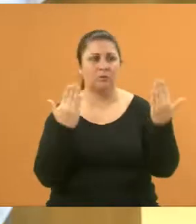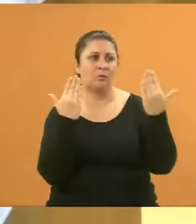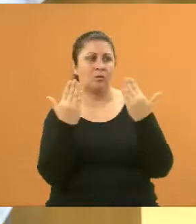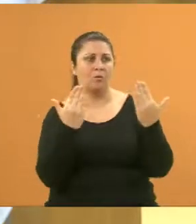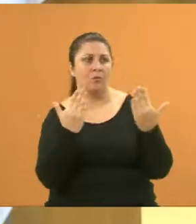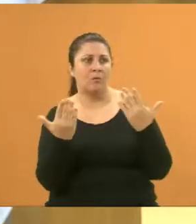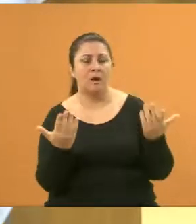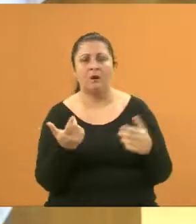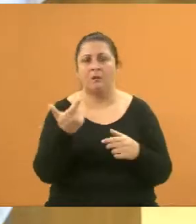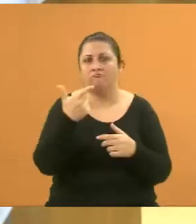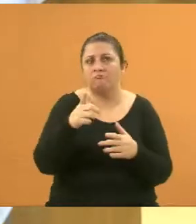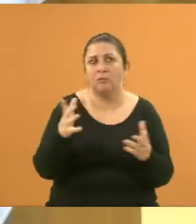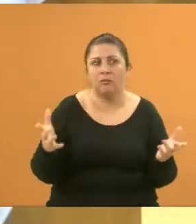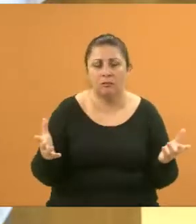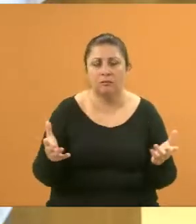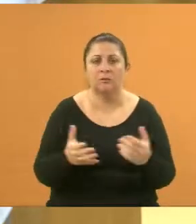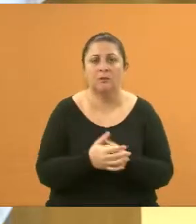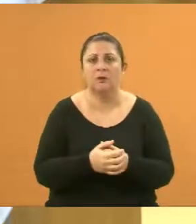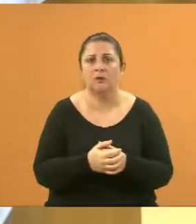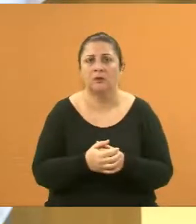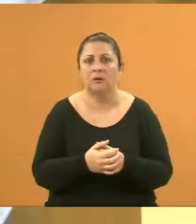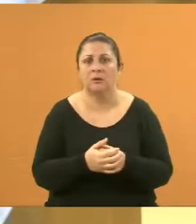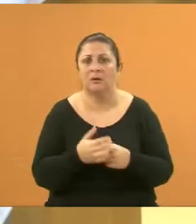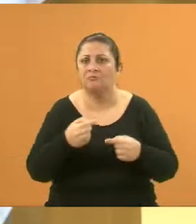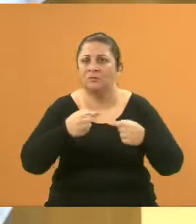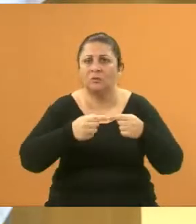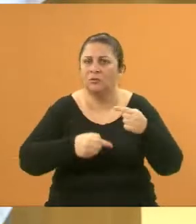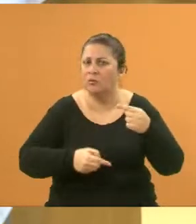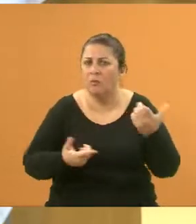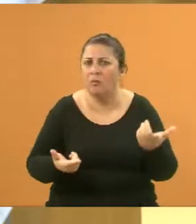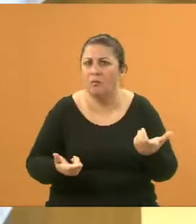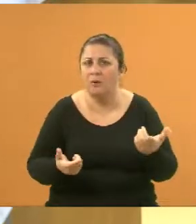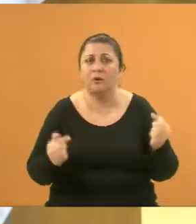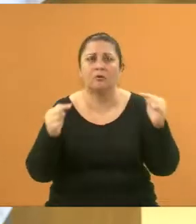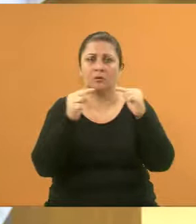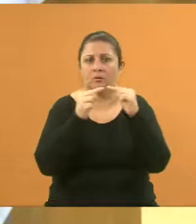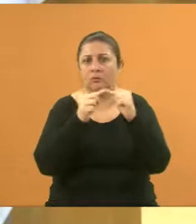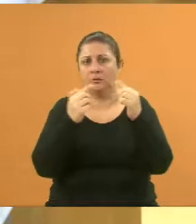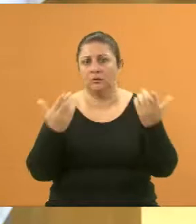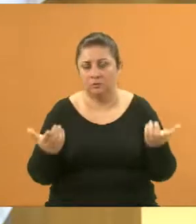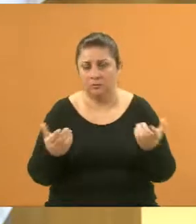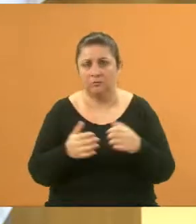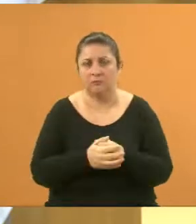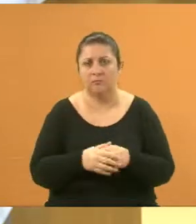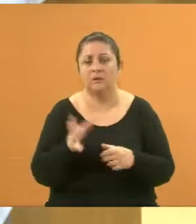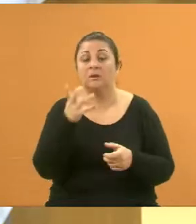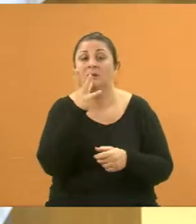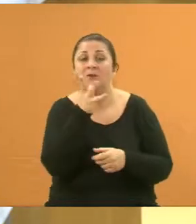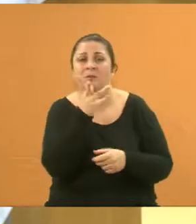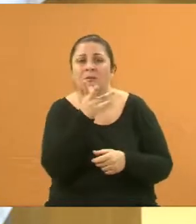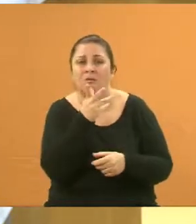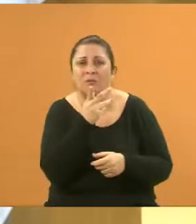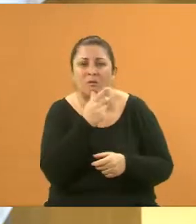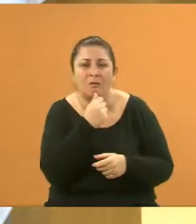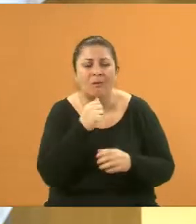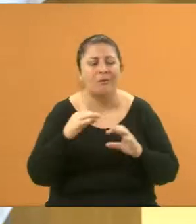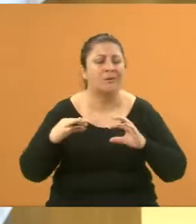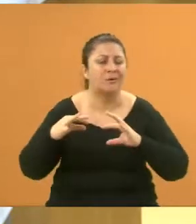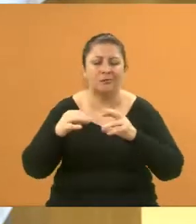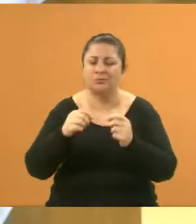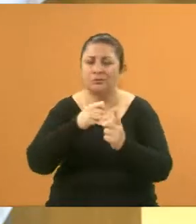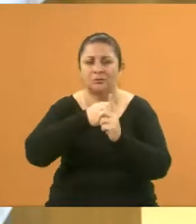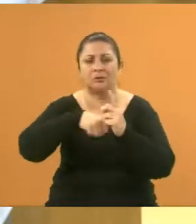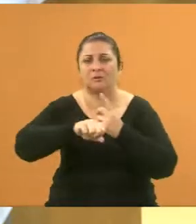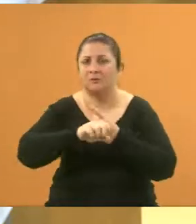com meios utilizados, não são condizentes com o fim almejado, causando morosidade em toda a máquina